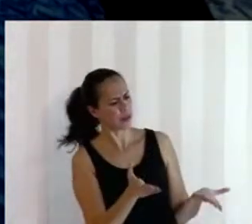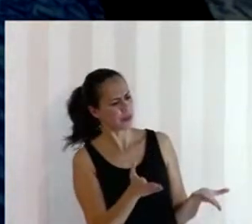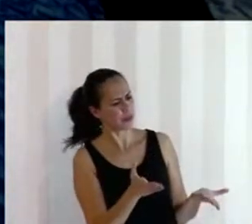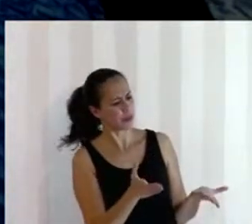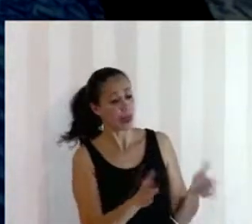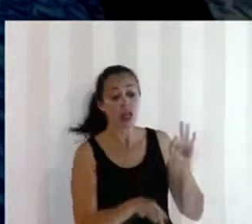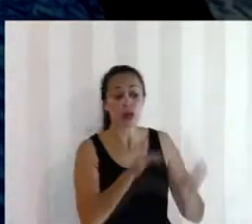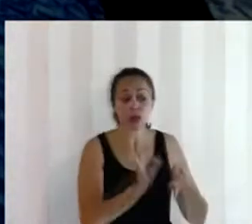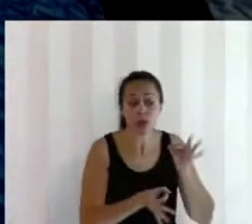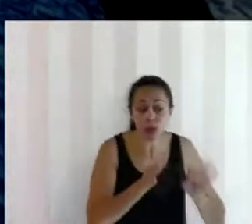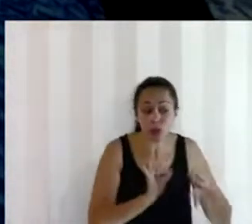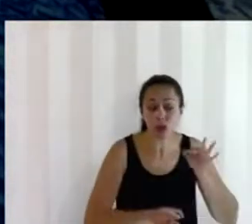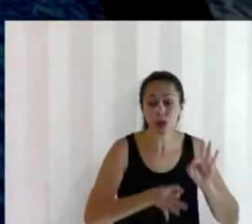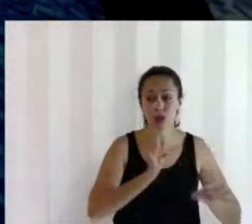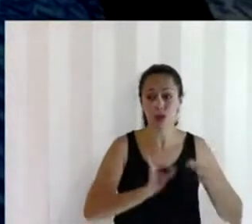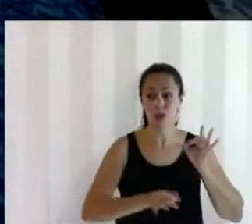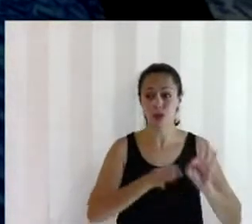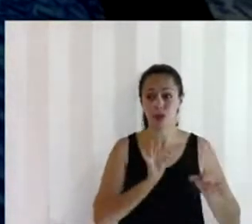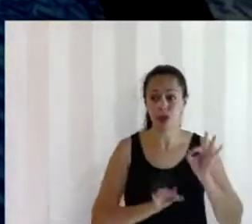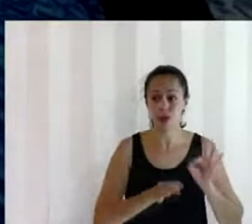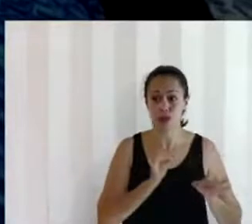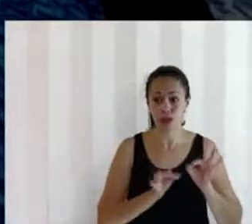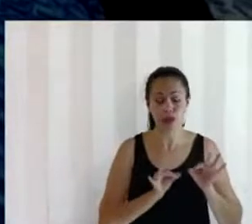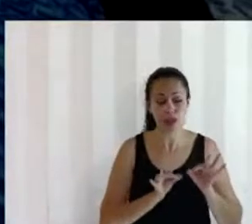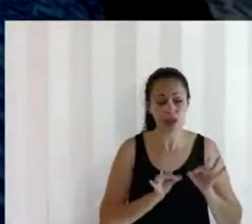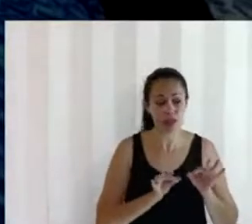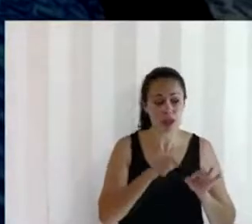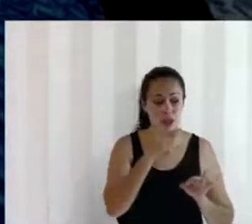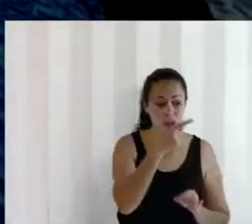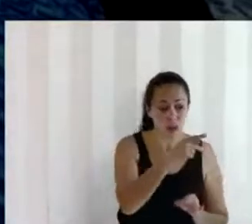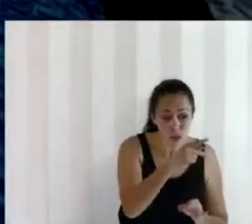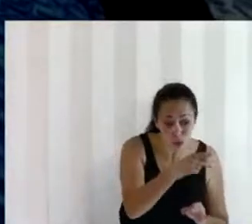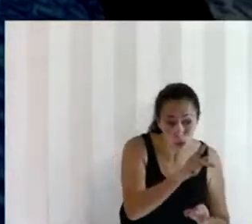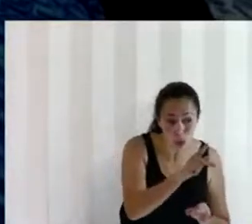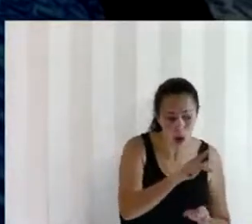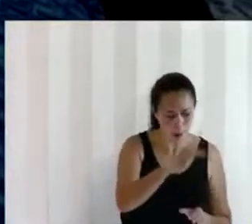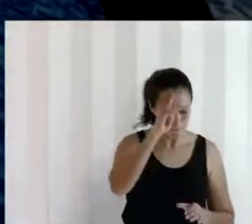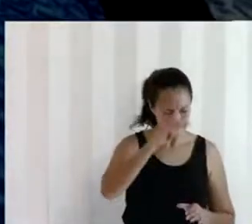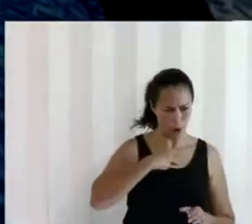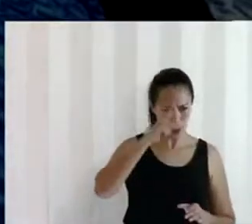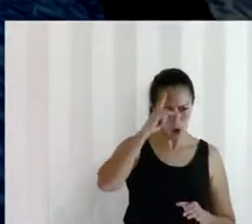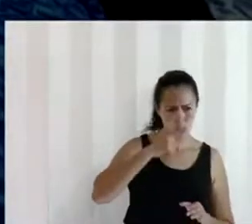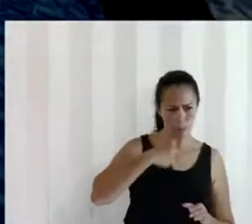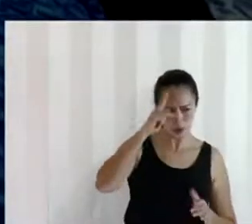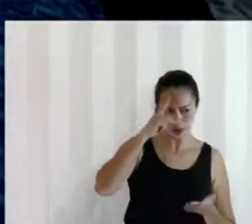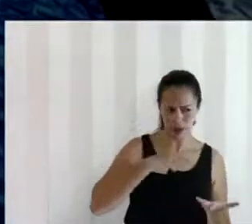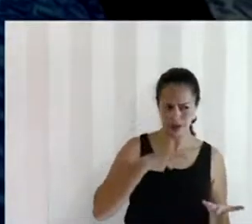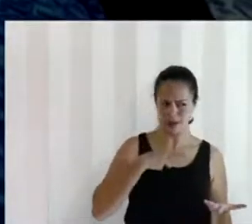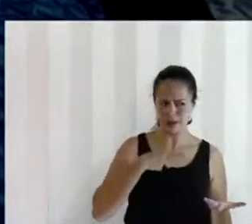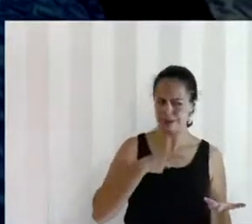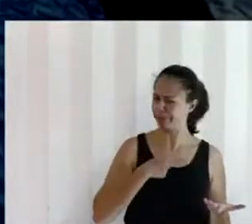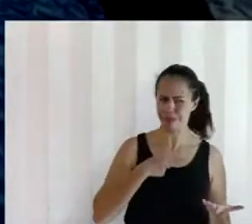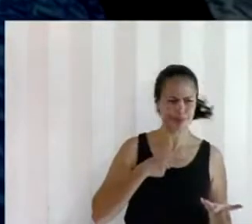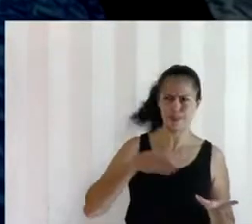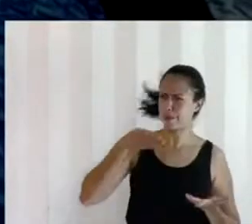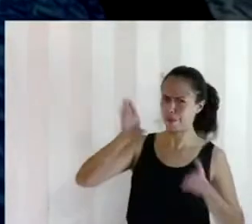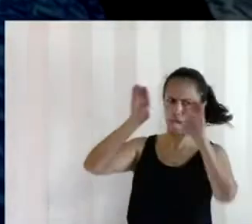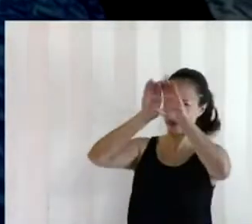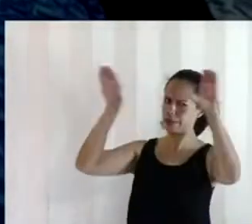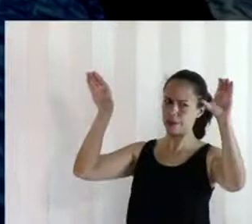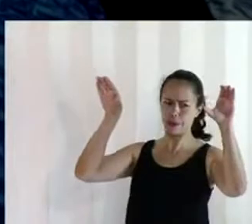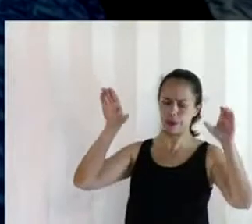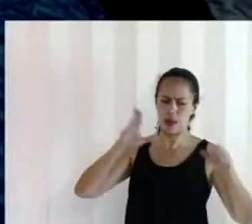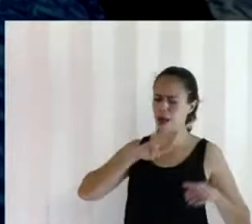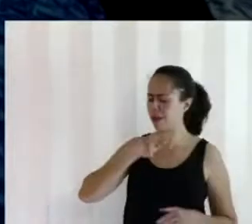não exceder em muito a dos escribas e fariseus, jamais entrareis no reino dos